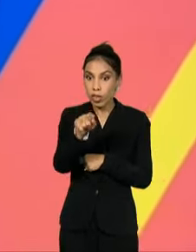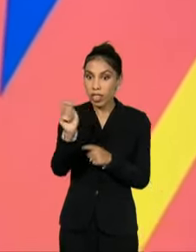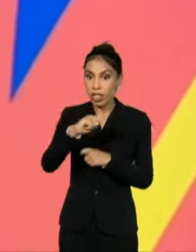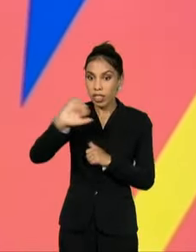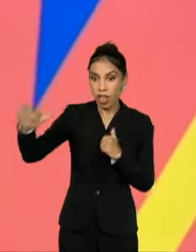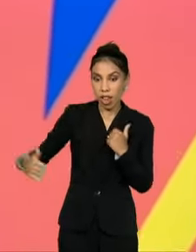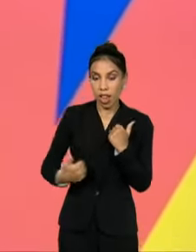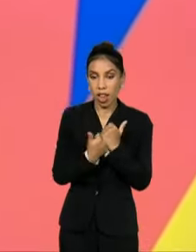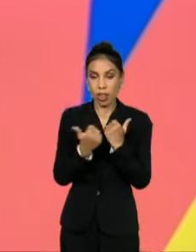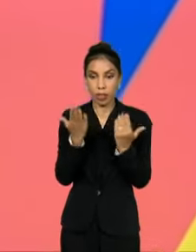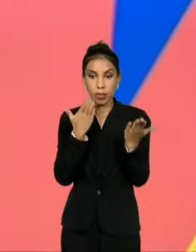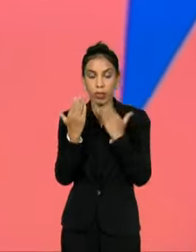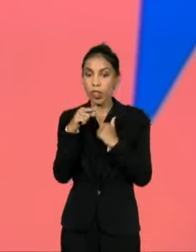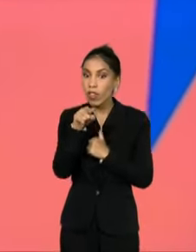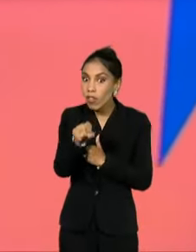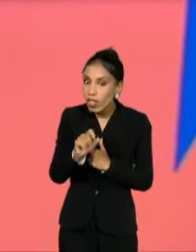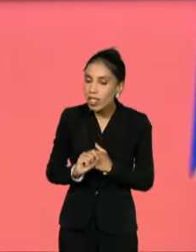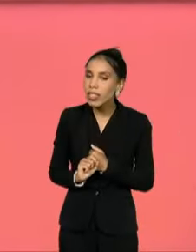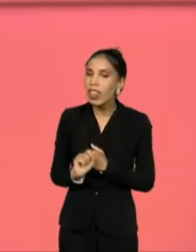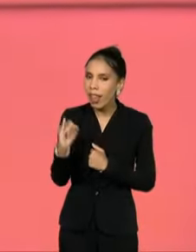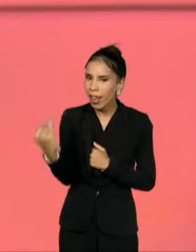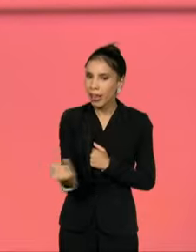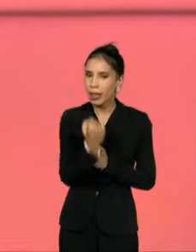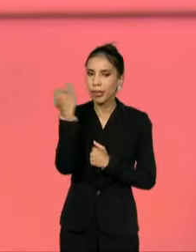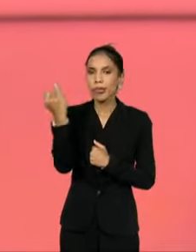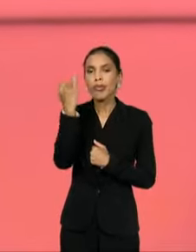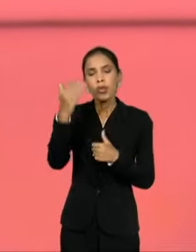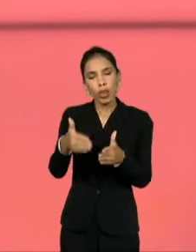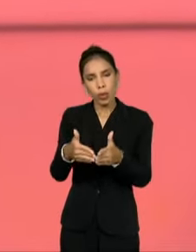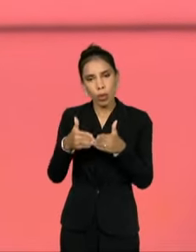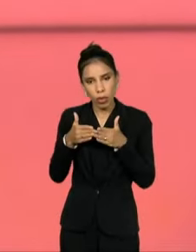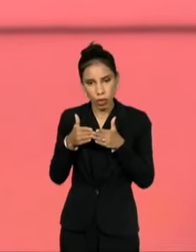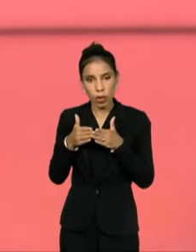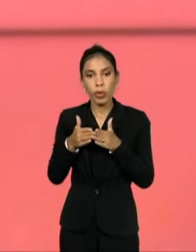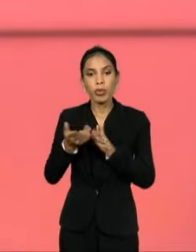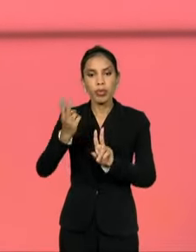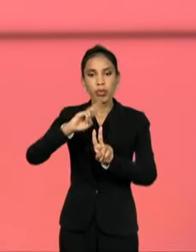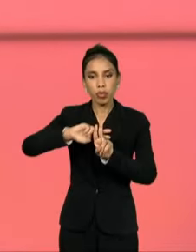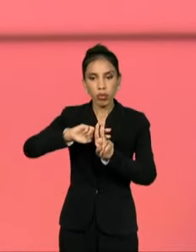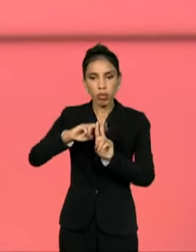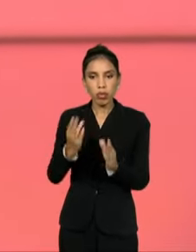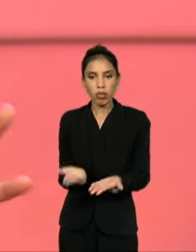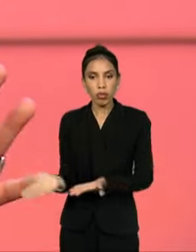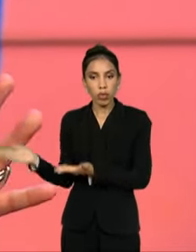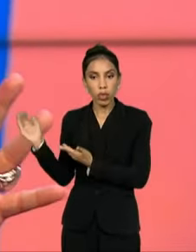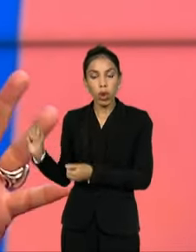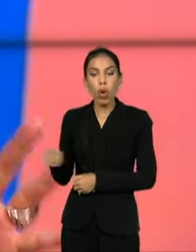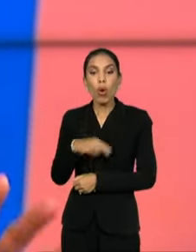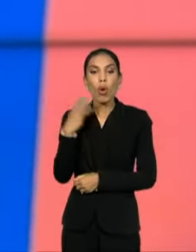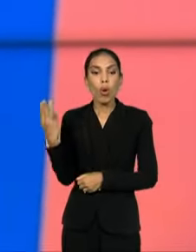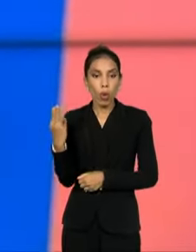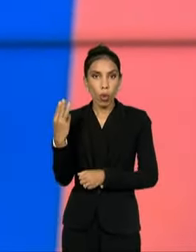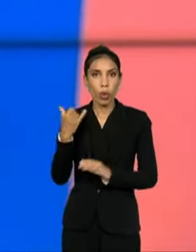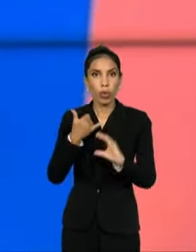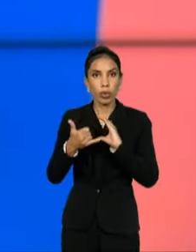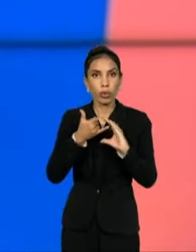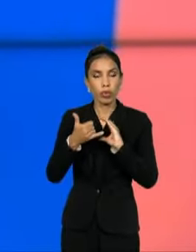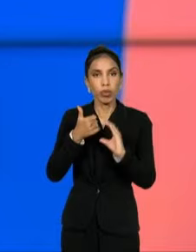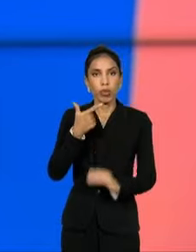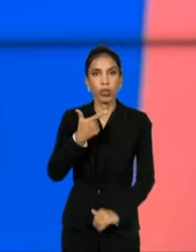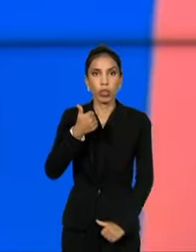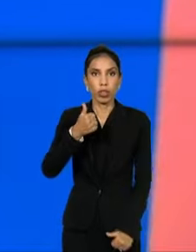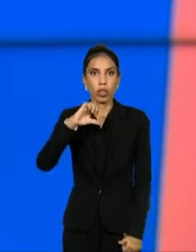nosso bate-papo e você é fundamental, por favor. É só usar a nossa hashtag Sem Censura ou manda mensagem pelo nosso WhatsApp.